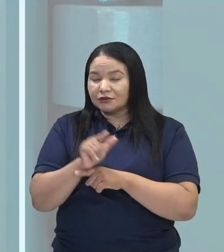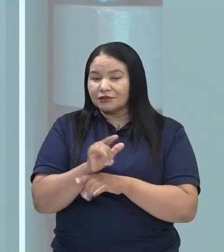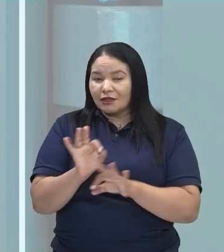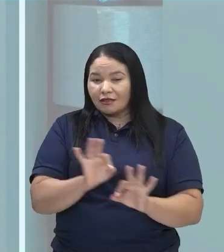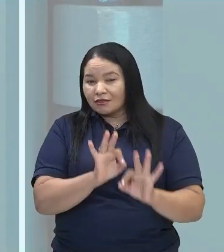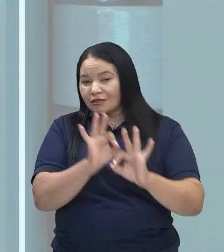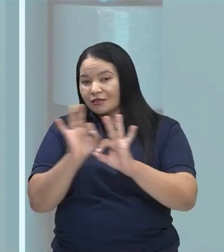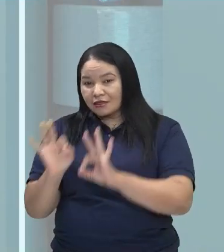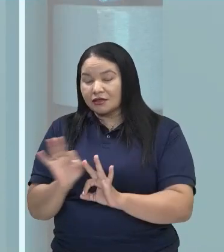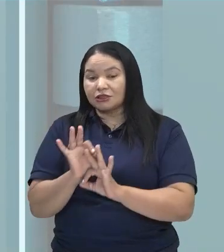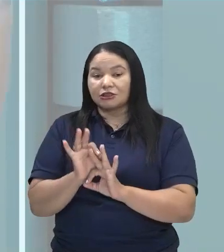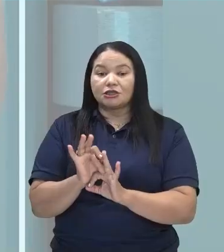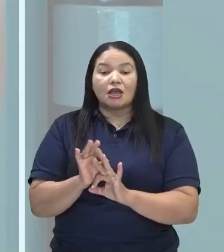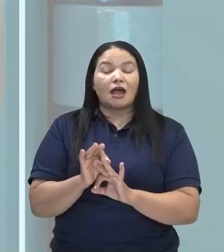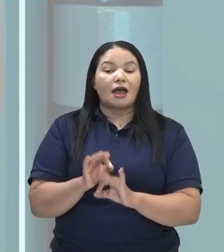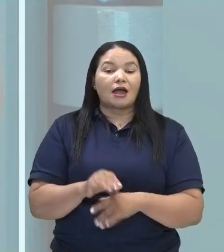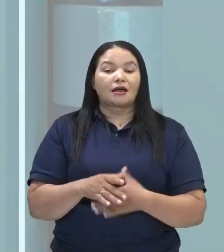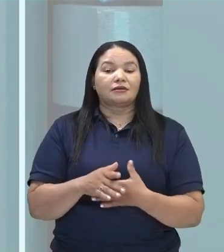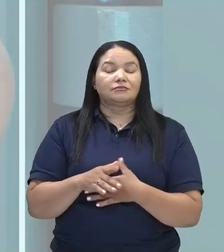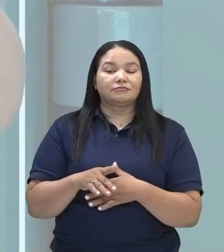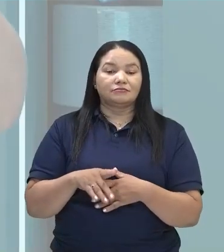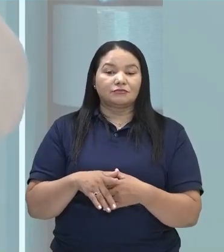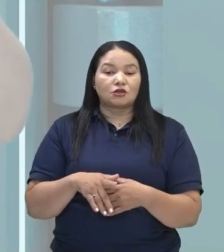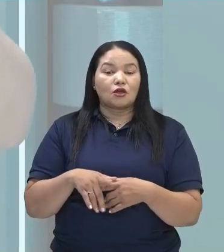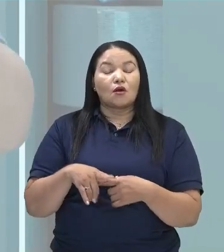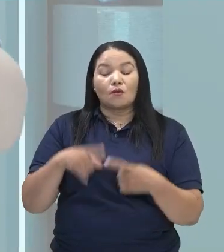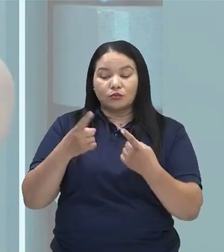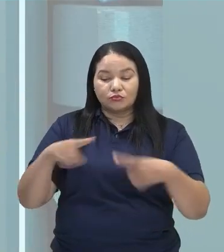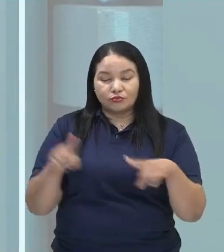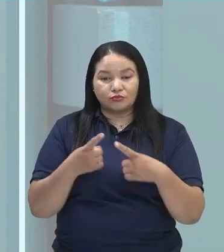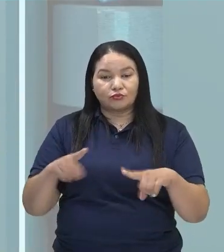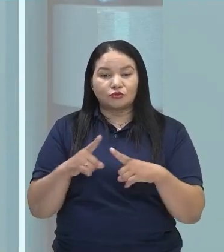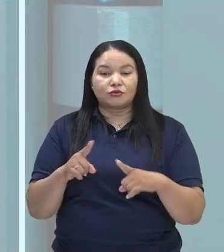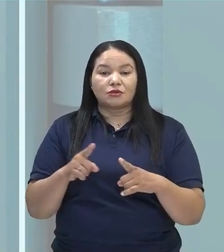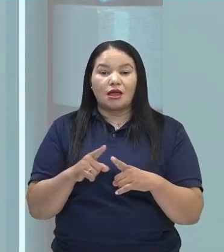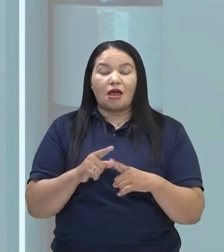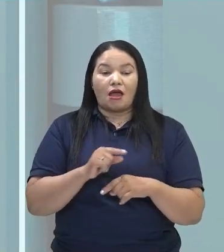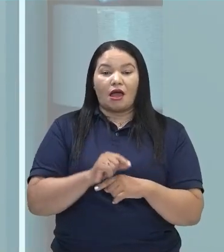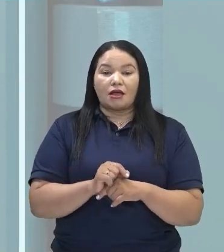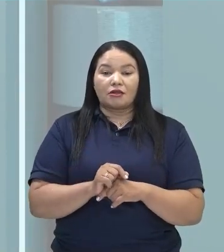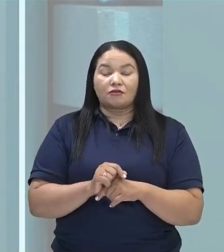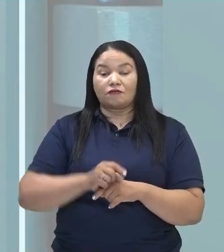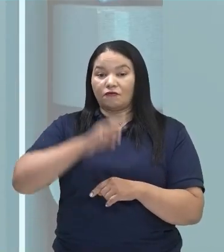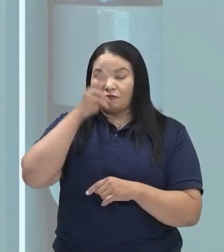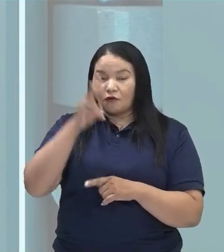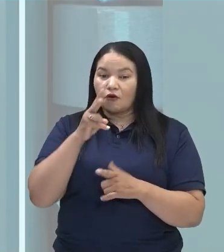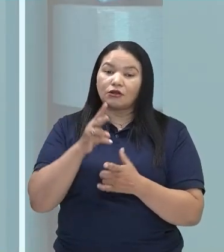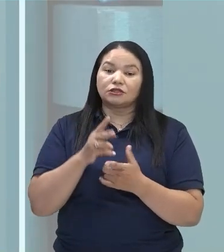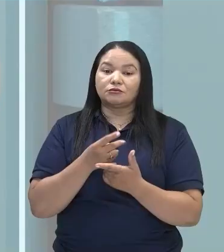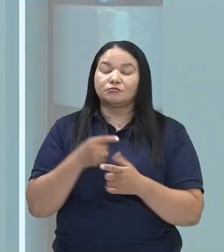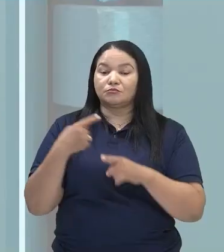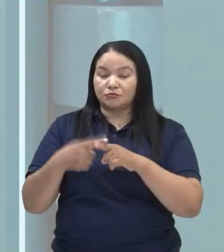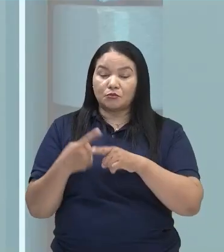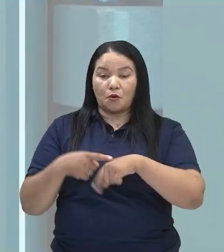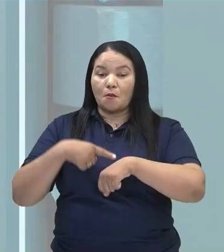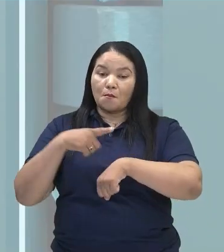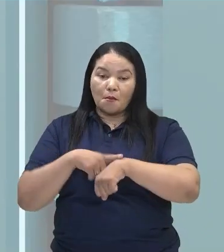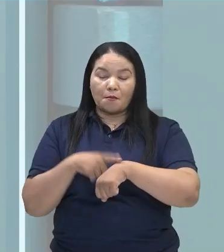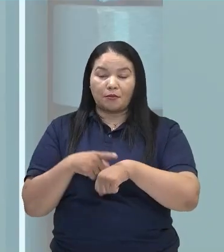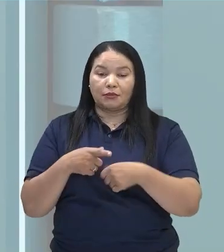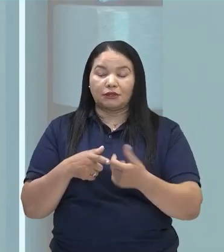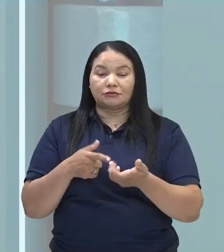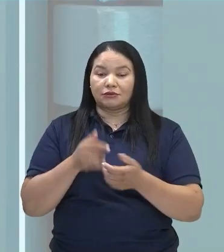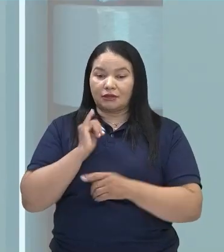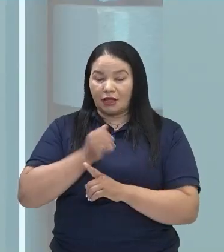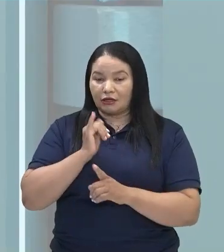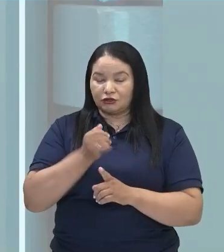atenção na trilha sonora. Observem como ela fica mais intensa ou menos intensa de acordo com o momento da narrativa.